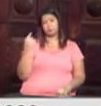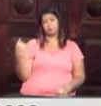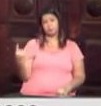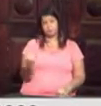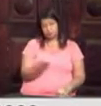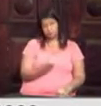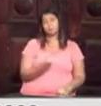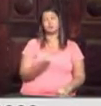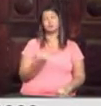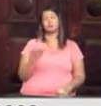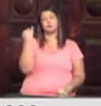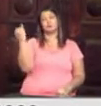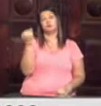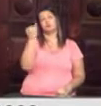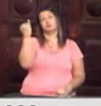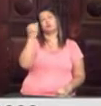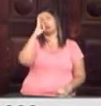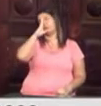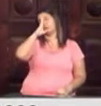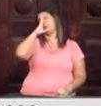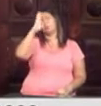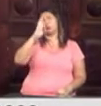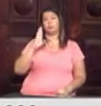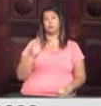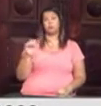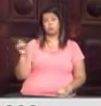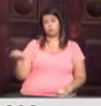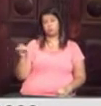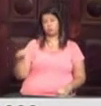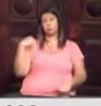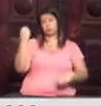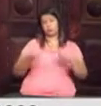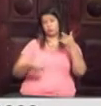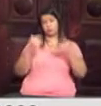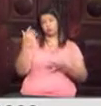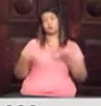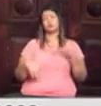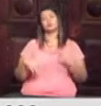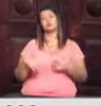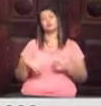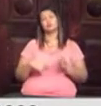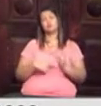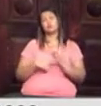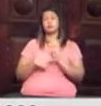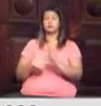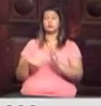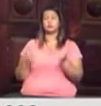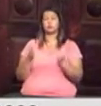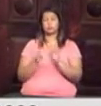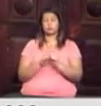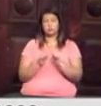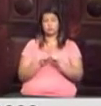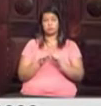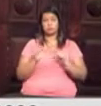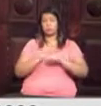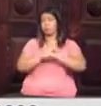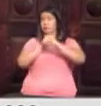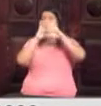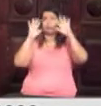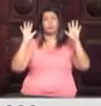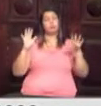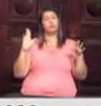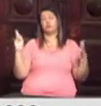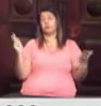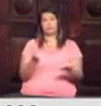É importante e fundamental que esses esclarecimentos sejam dados, que venham à luz tudo o que